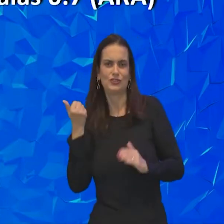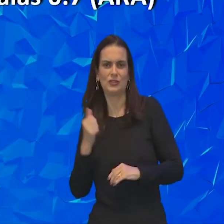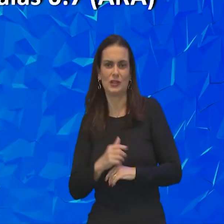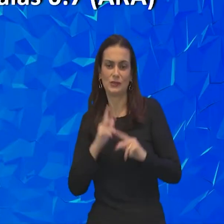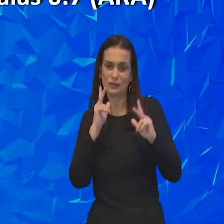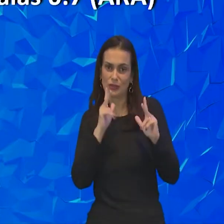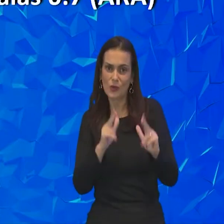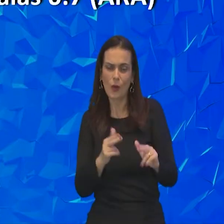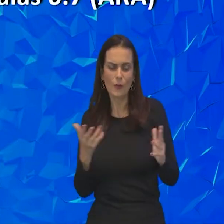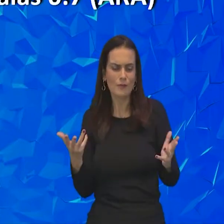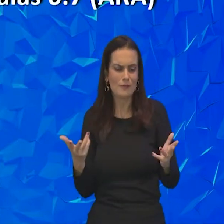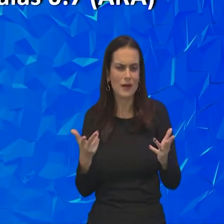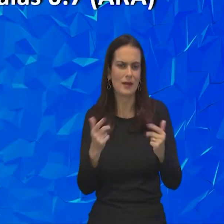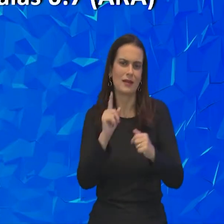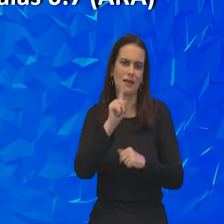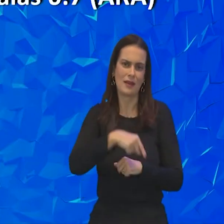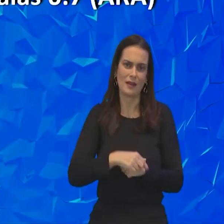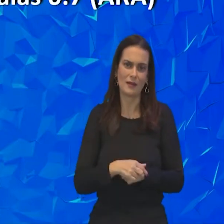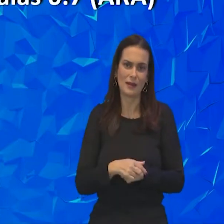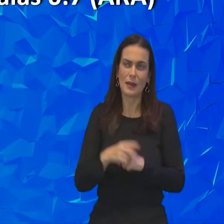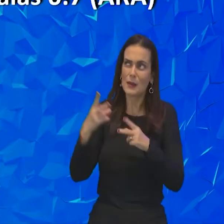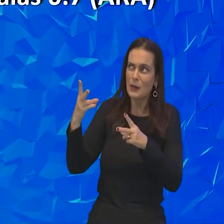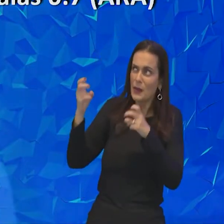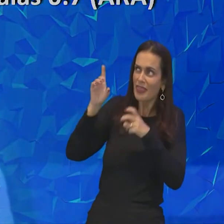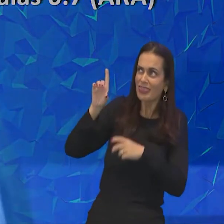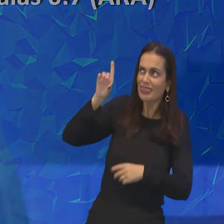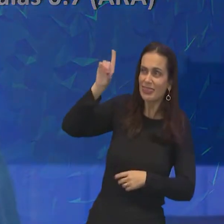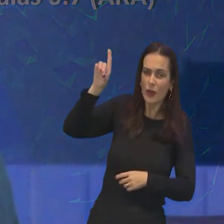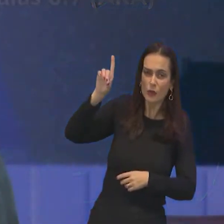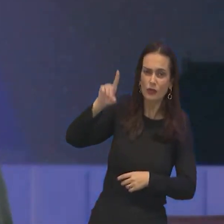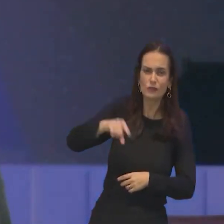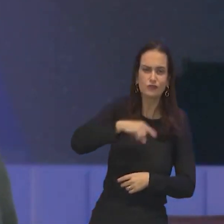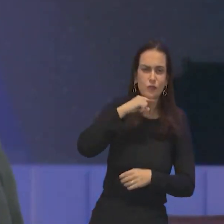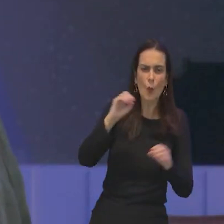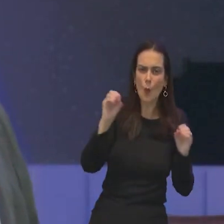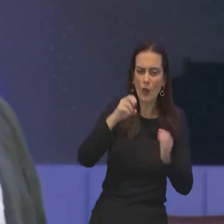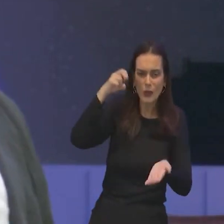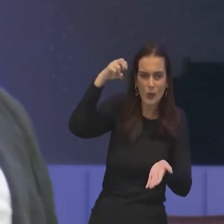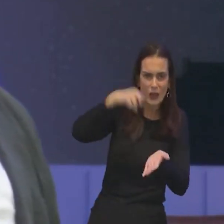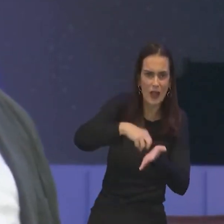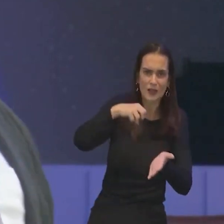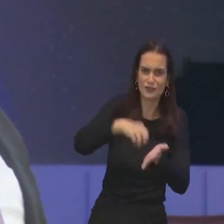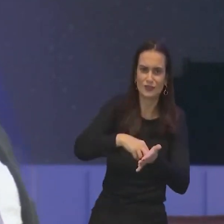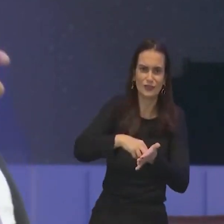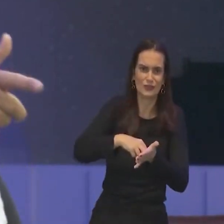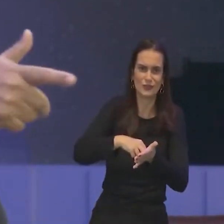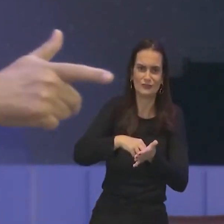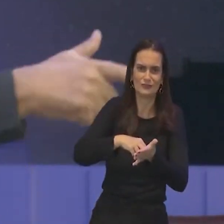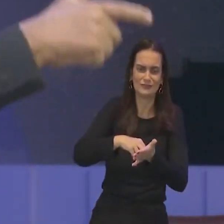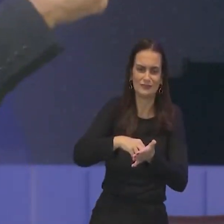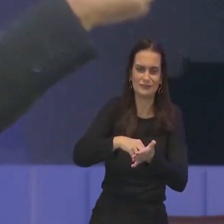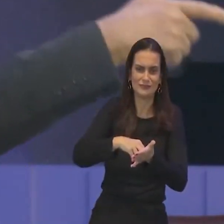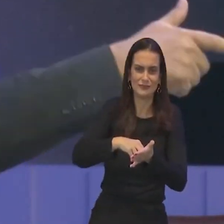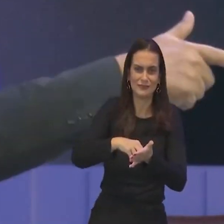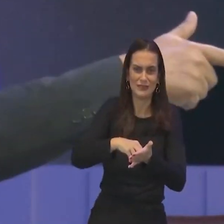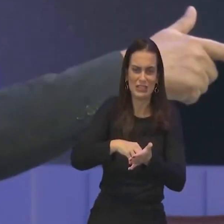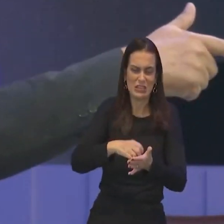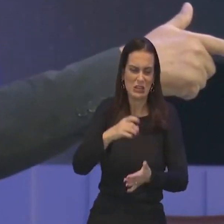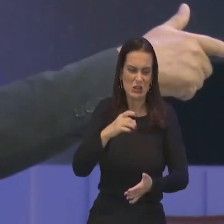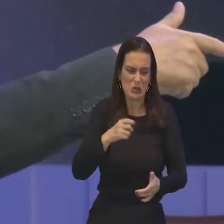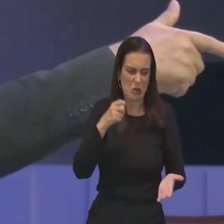coisa maravilhosa, queridos. Nesta visão de Deus, nenhuma condenação dos serafins, seu pecador, seu